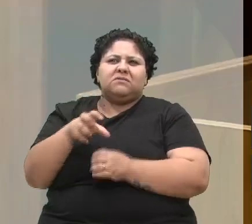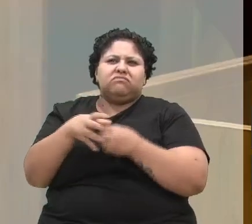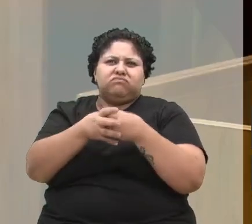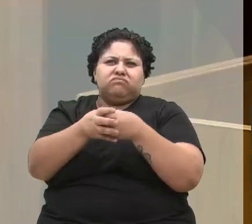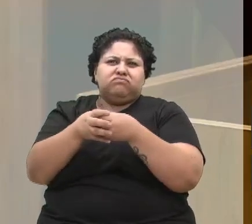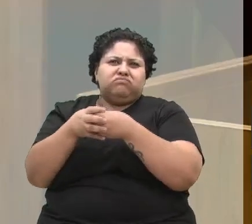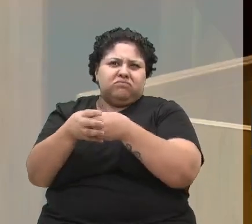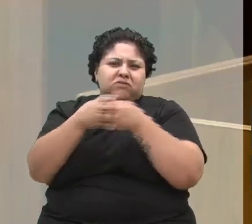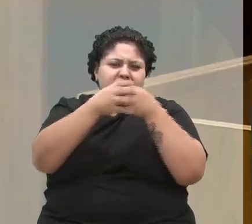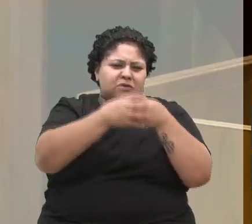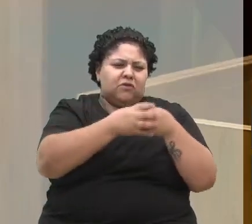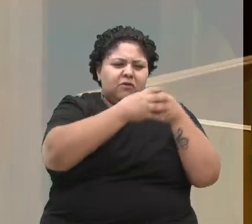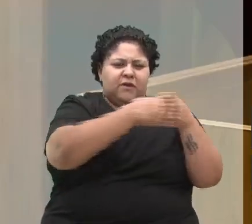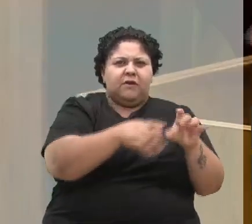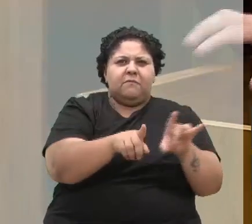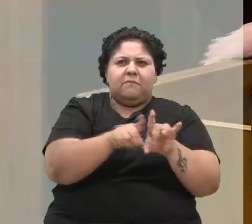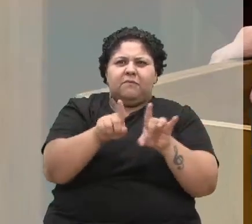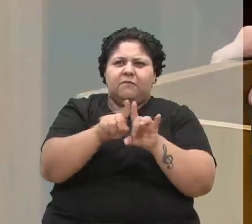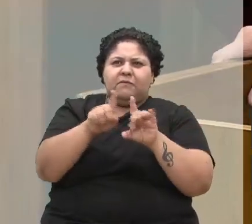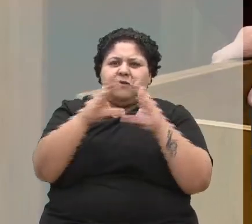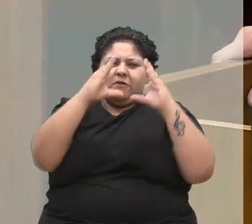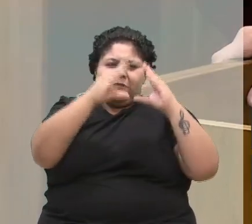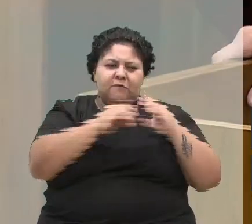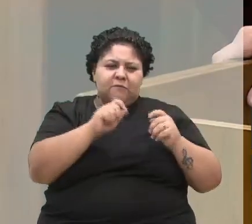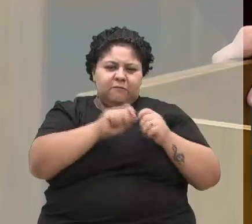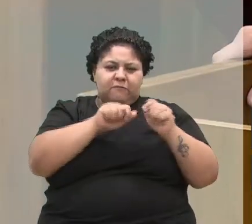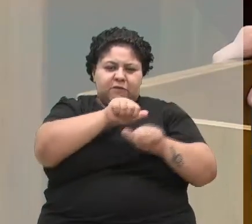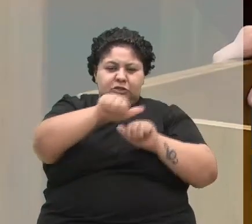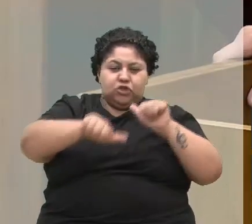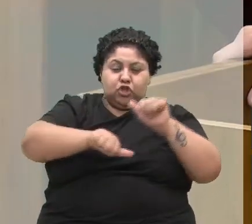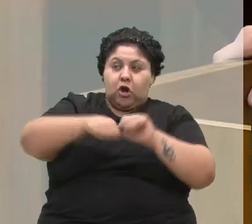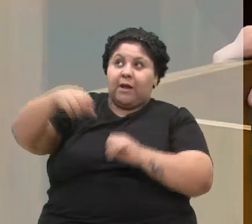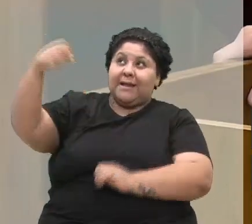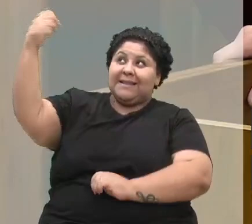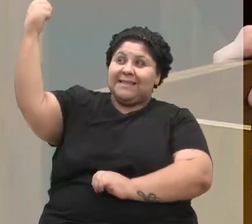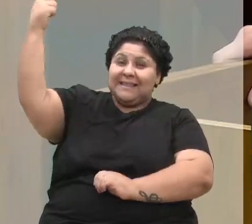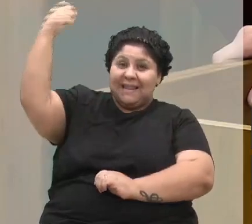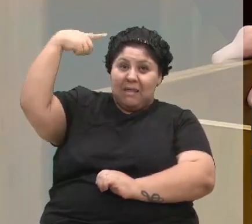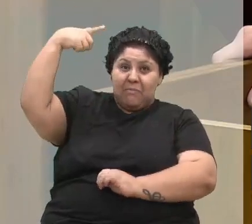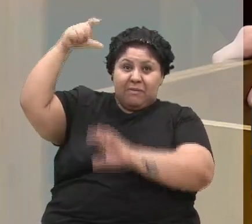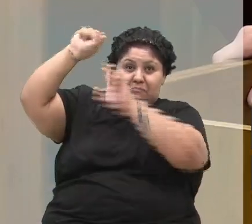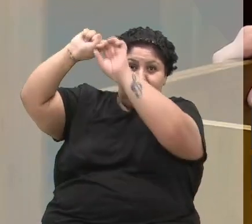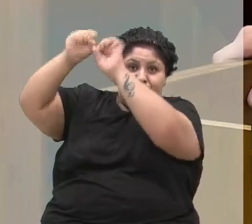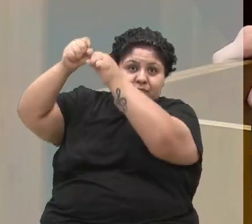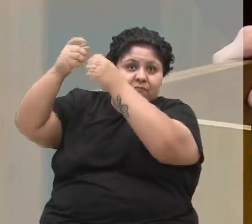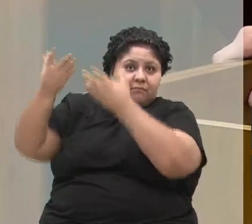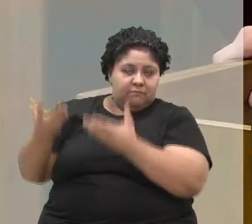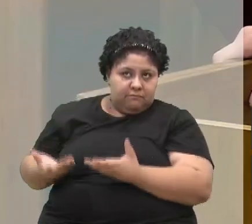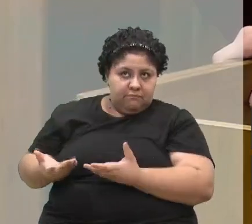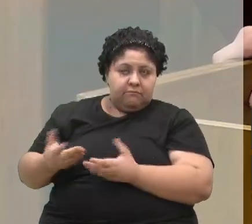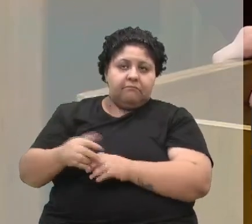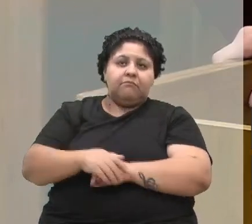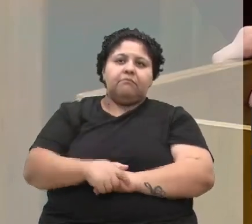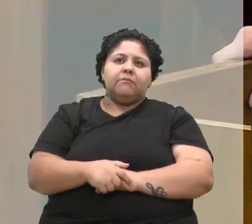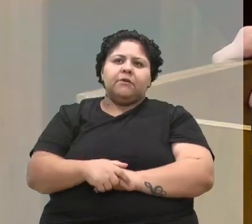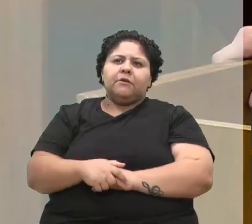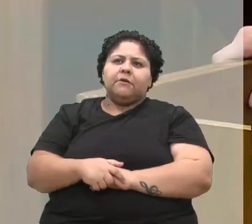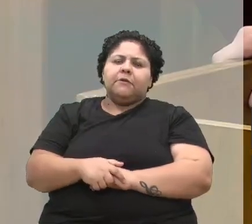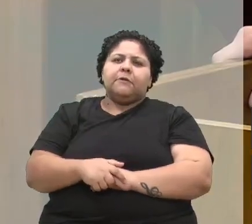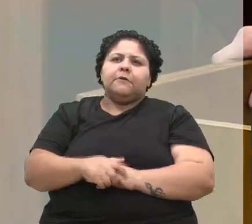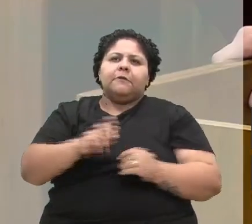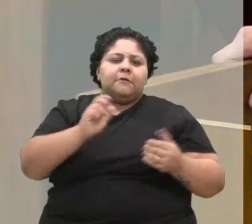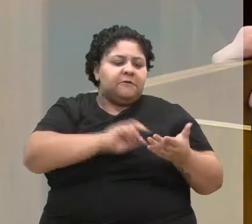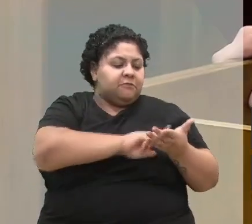inclusive turno da noite, fazendo trocas de lâmpadas queimadas. Com esses